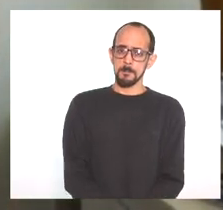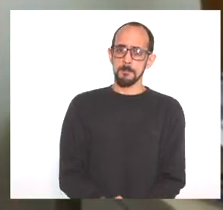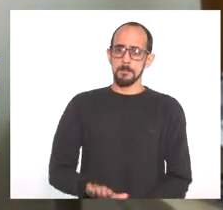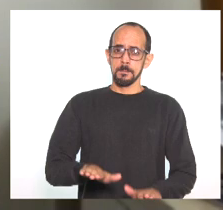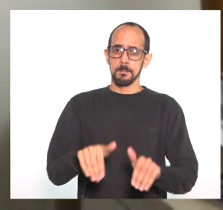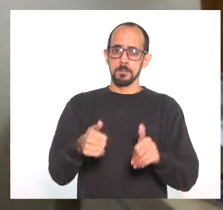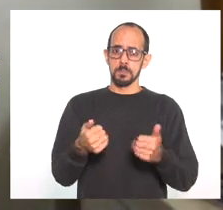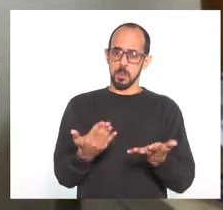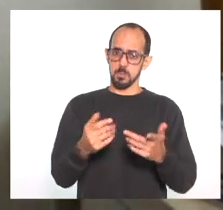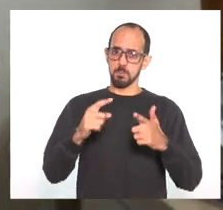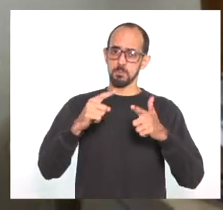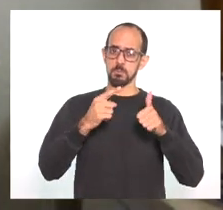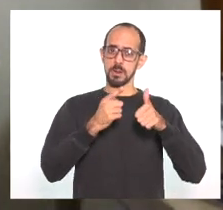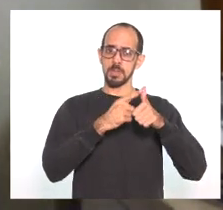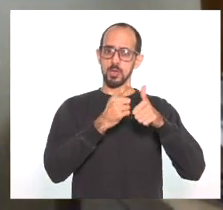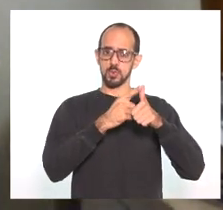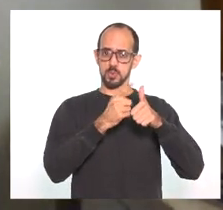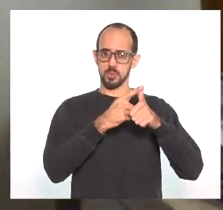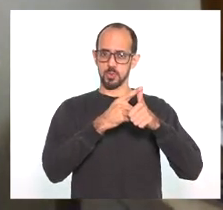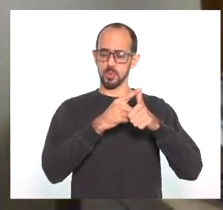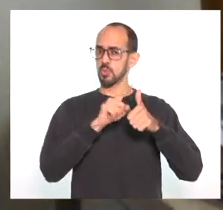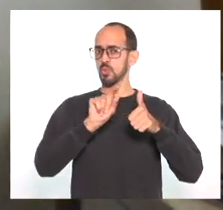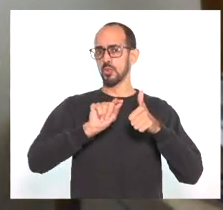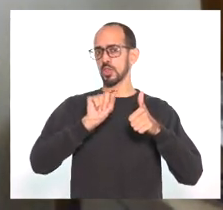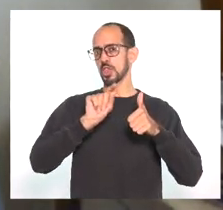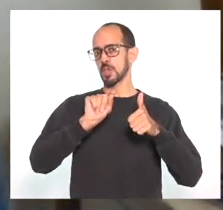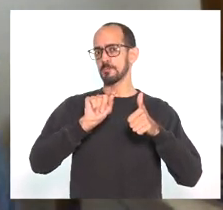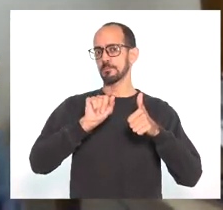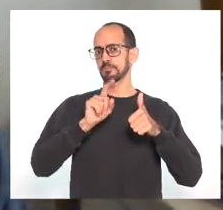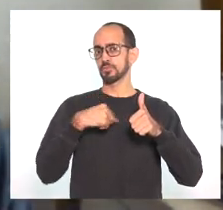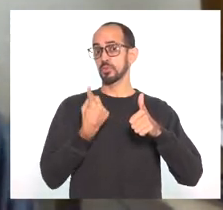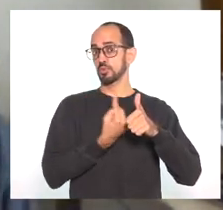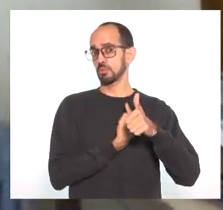Primeiro ponto é que nós